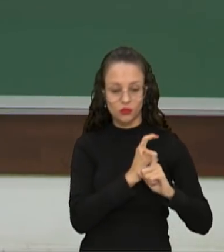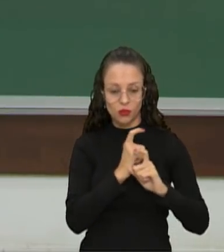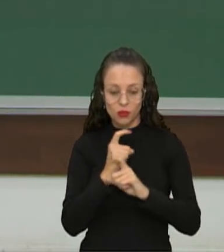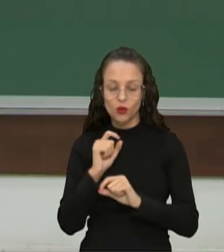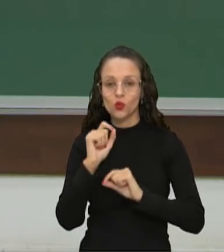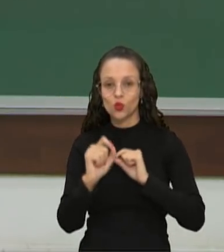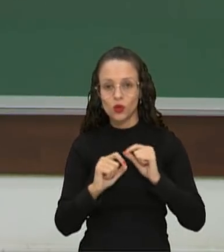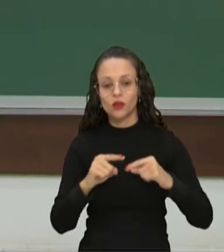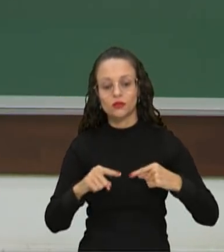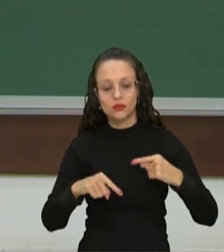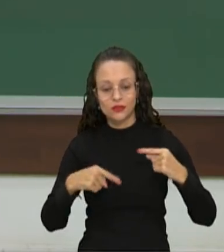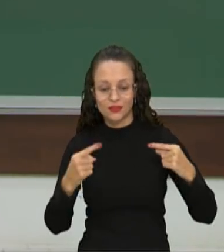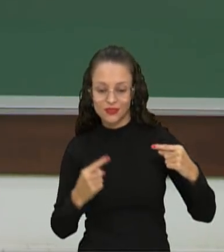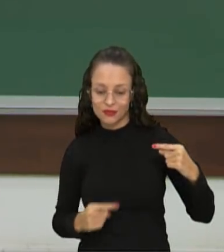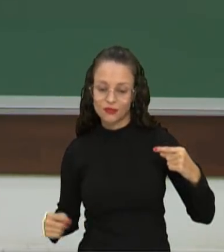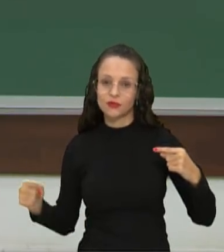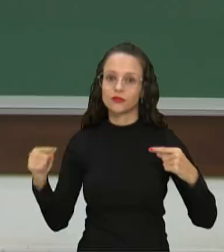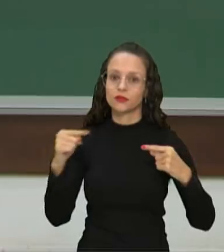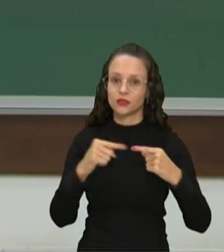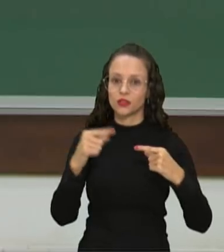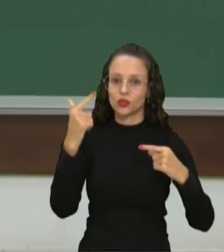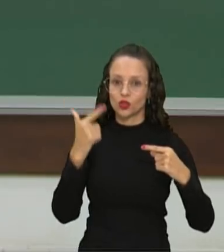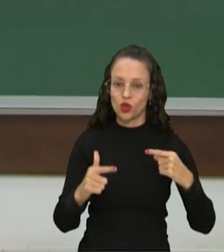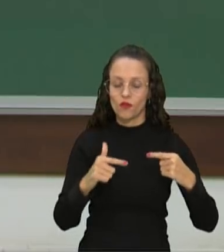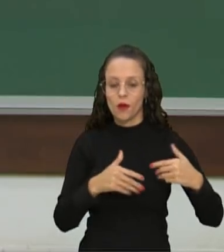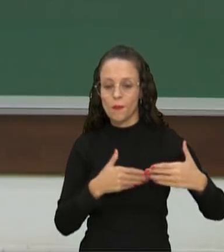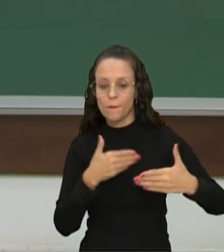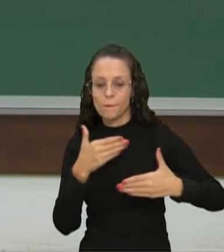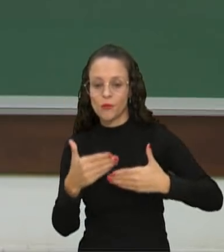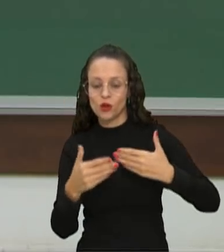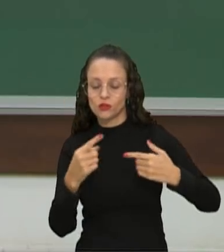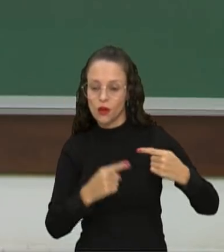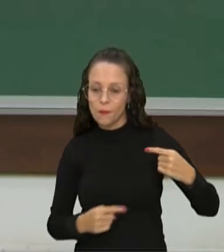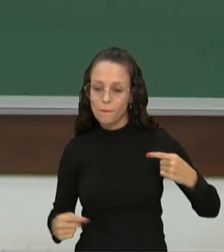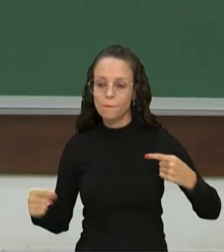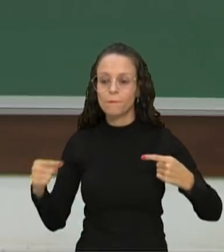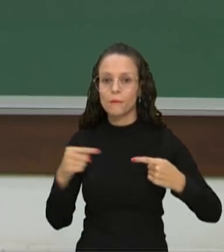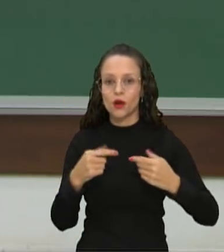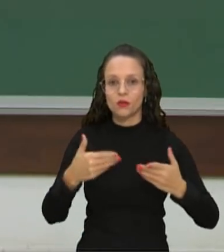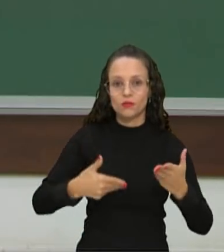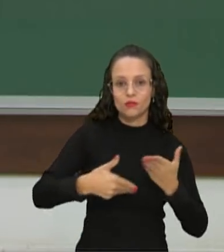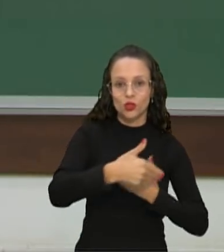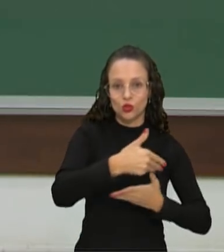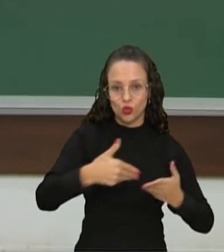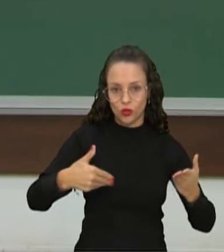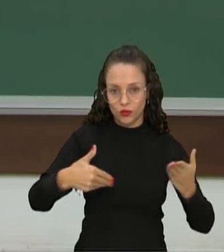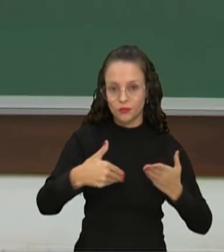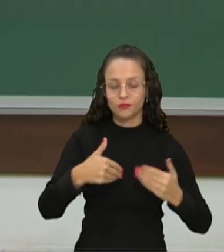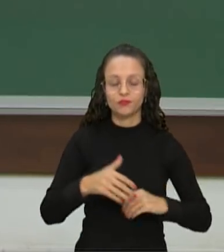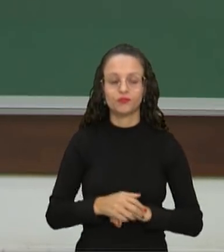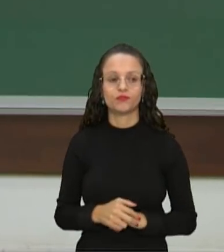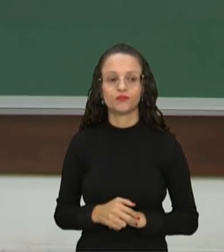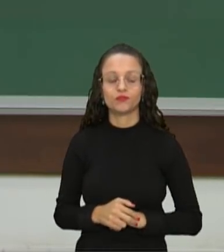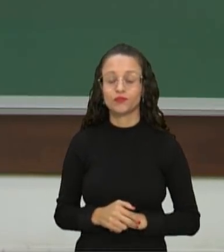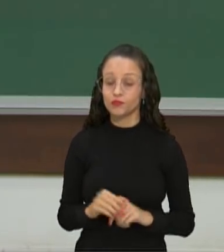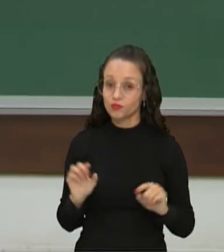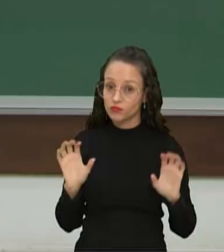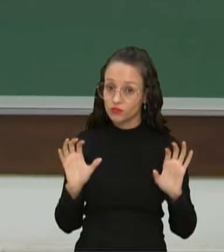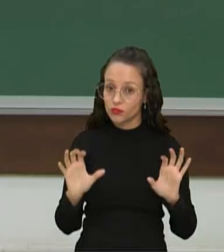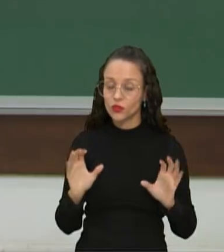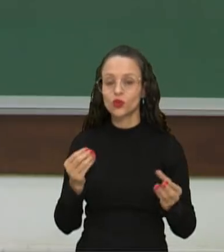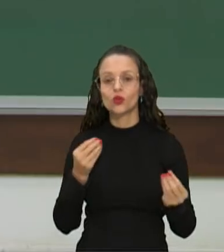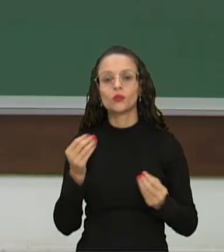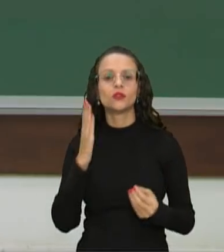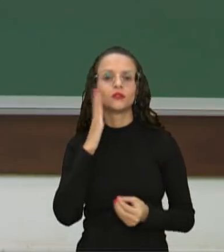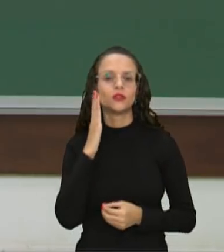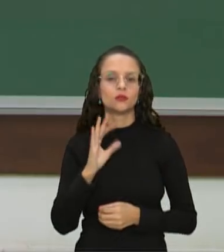ser recombinantes, vão ter passado por esse processo do crossing over, da troca ali, ok? Nesse caso, como é que eu sei qual